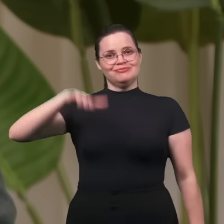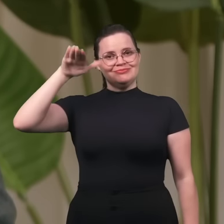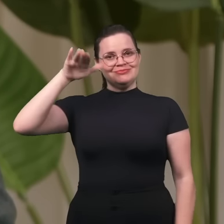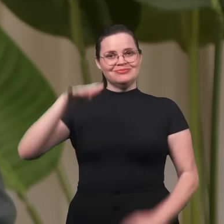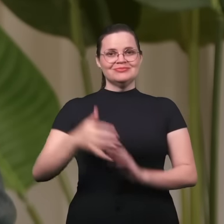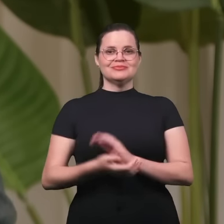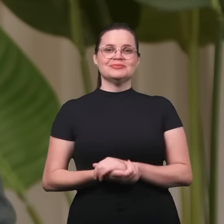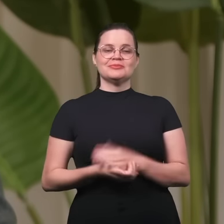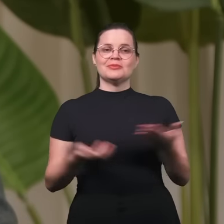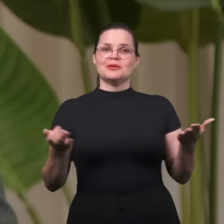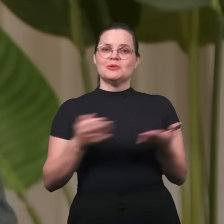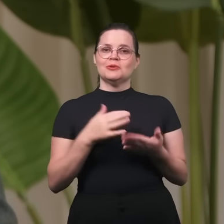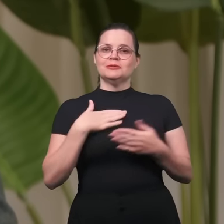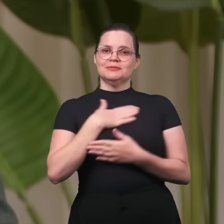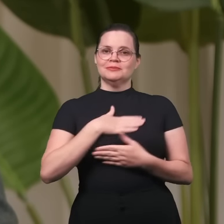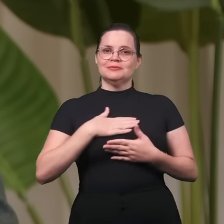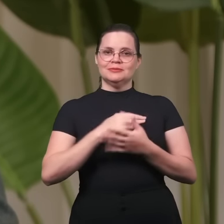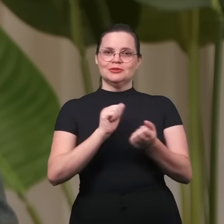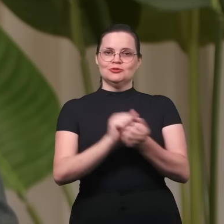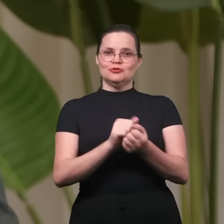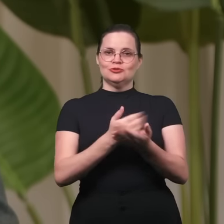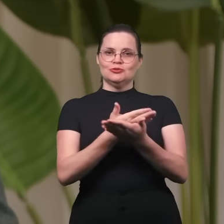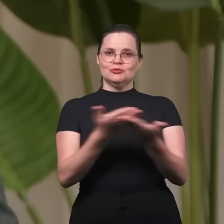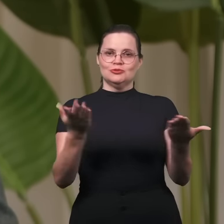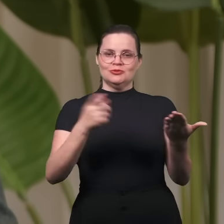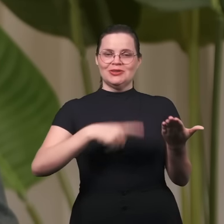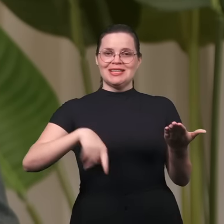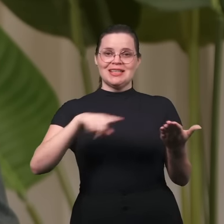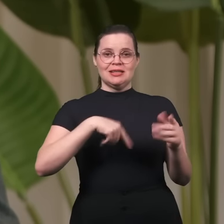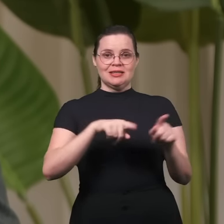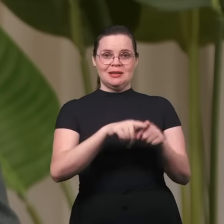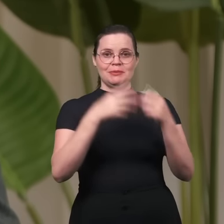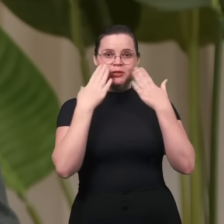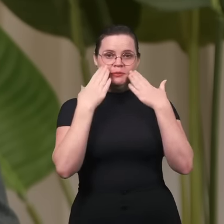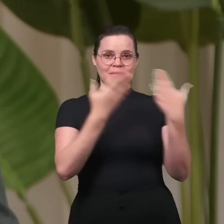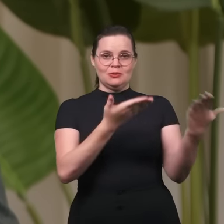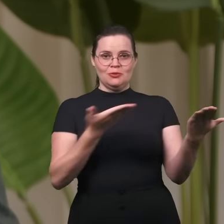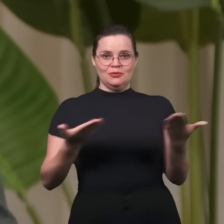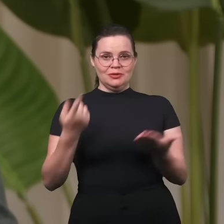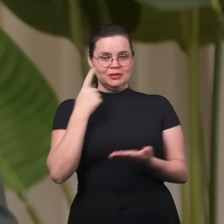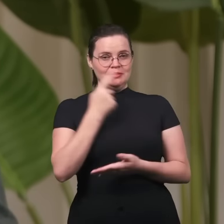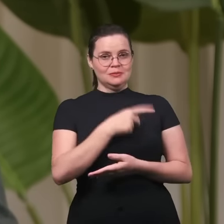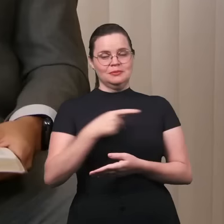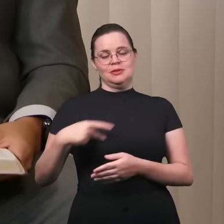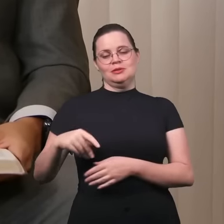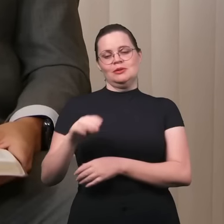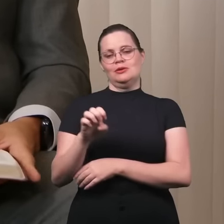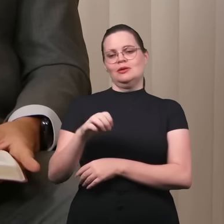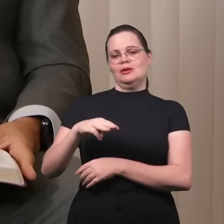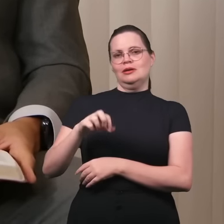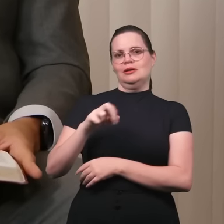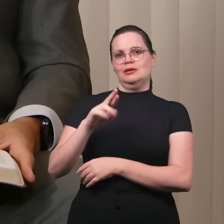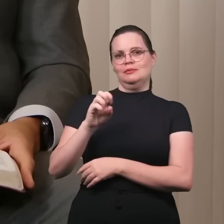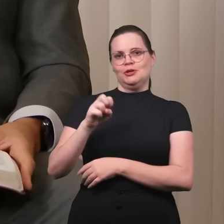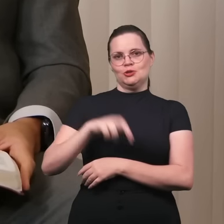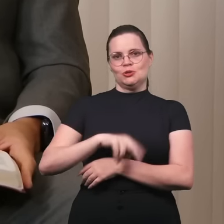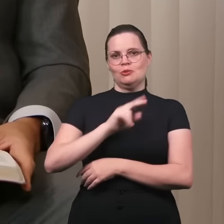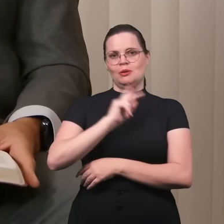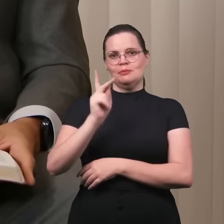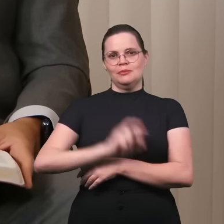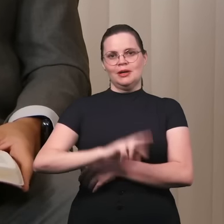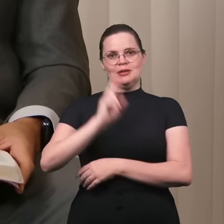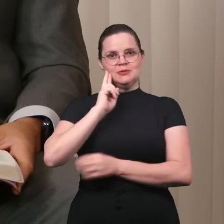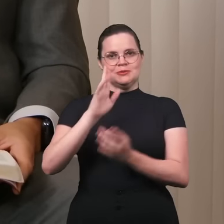temos o prazer de estar apresentando os nossos convidados, Pastor Emerson, que já é conhecido de todos, a paz do Senhor Jesus,